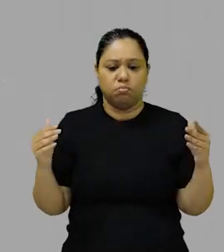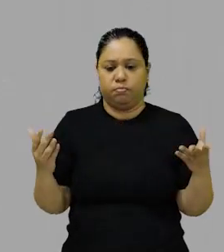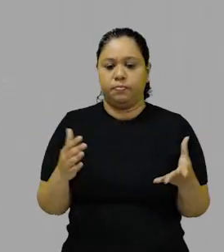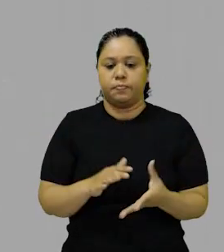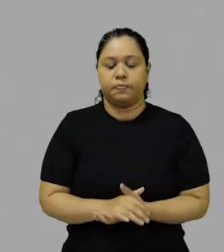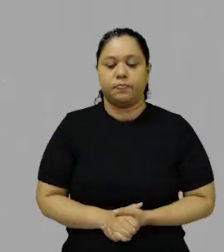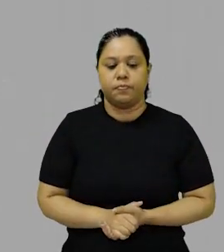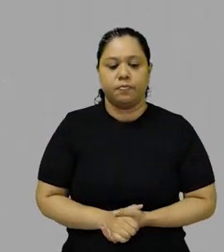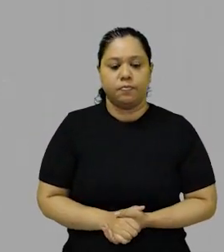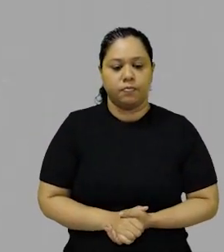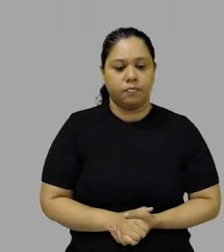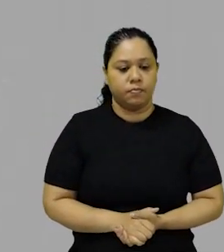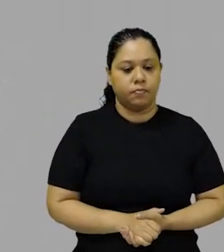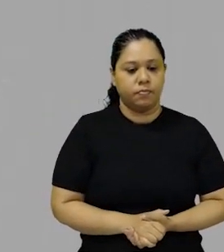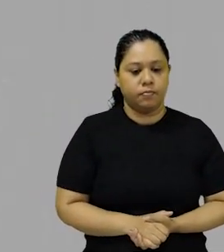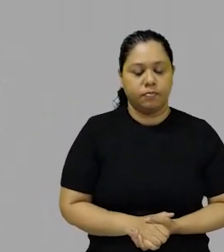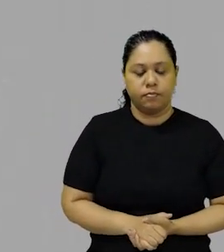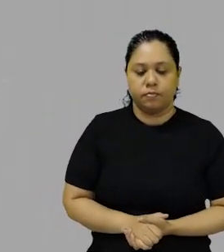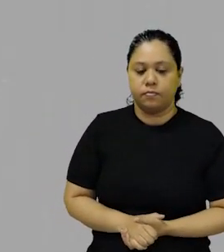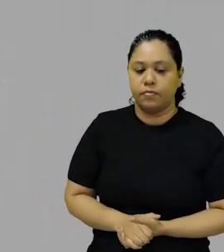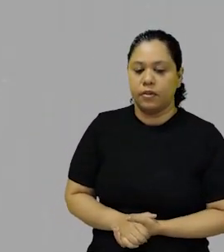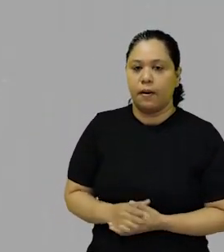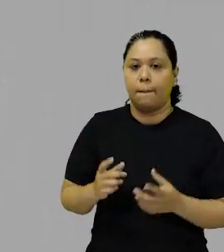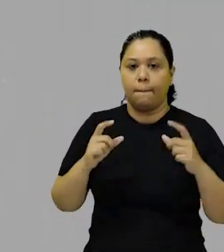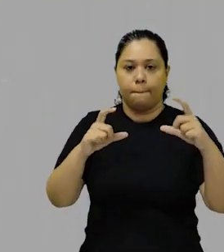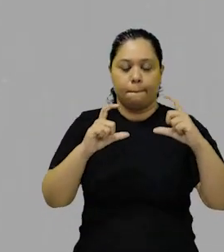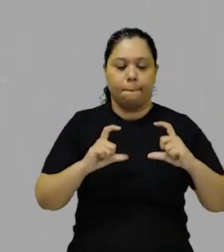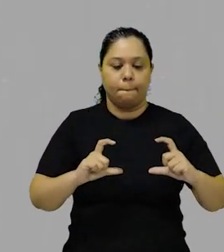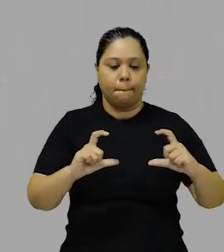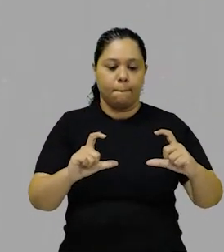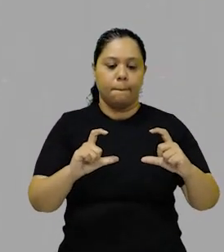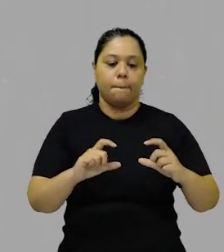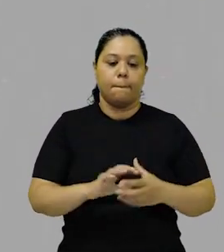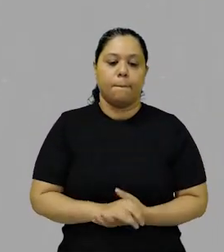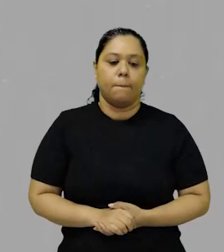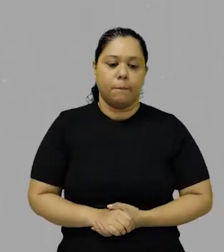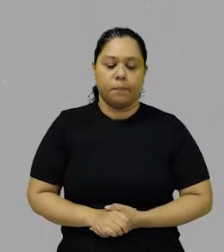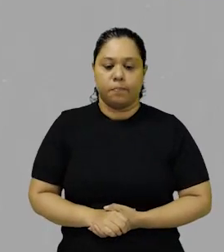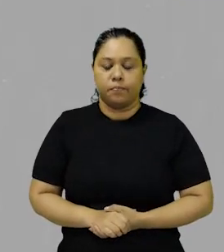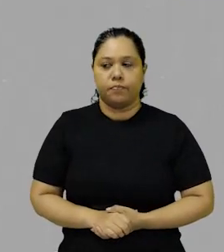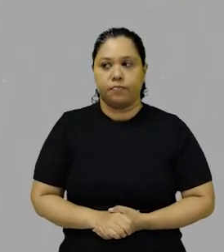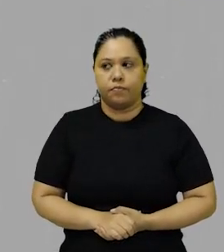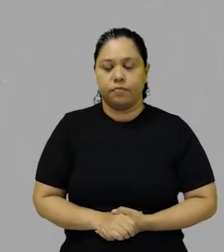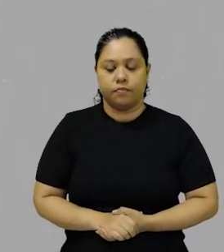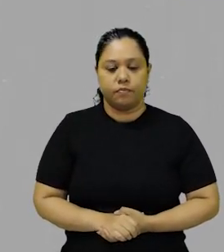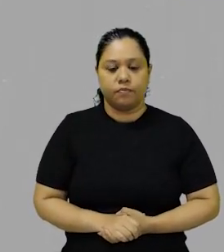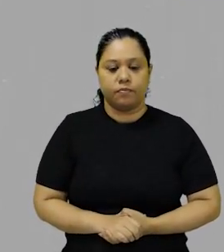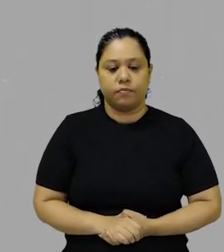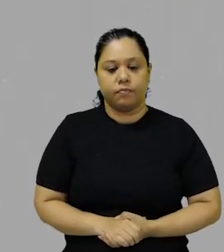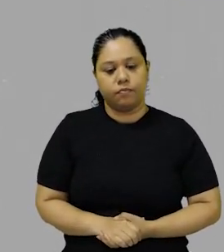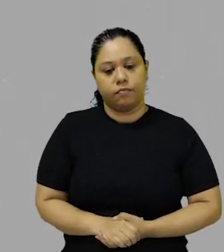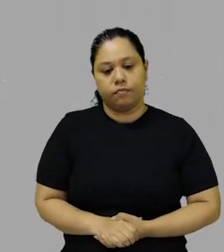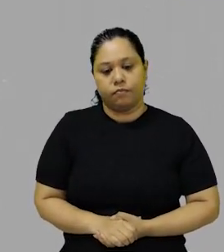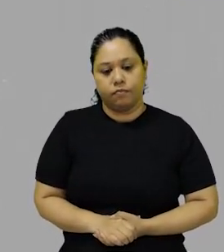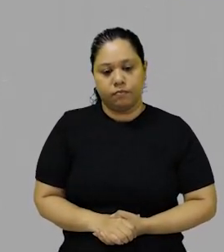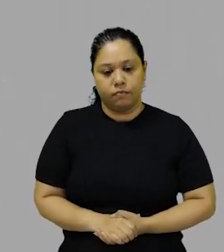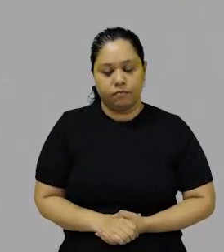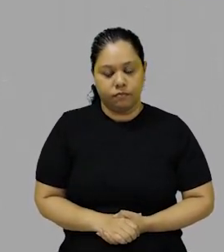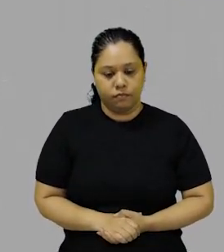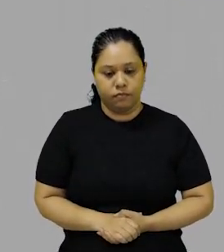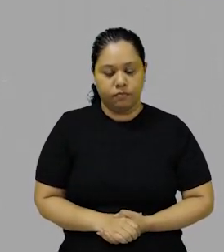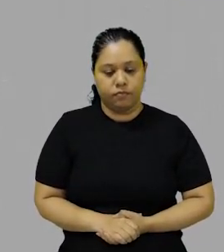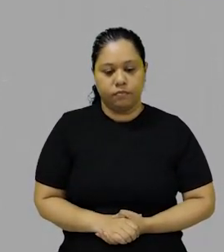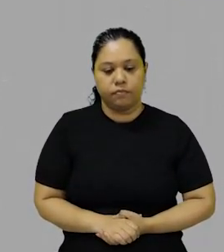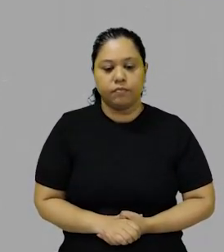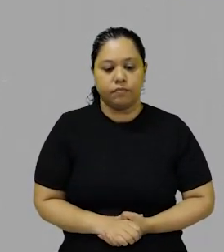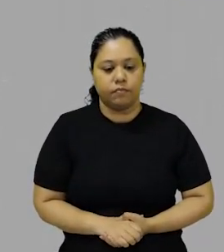letra? I used to rule the world, seas would rise when I gave the word. Now in the morning I sleep alone, sweep